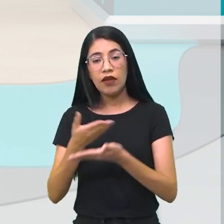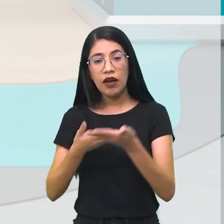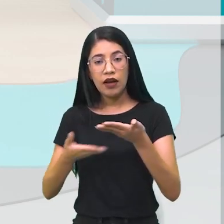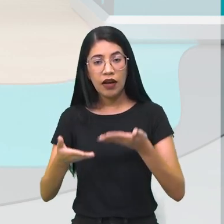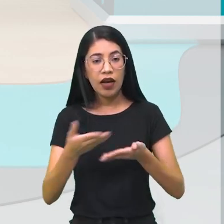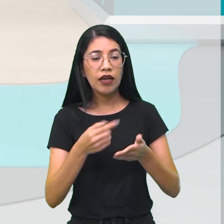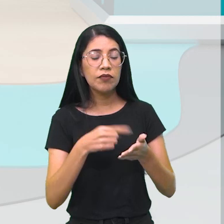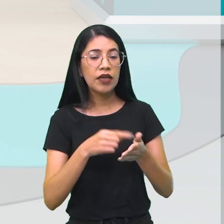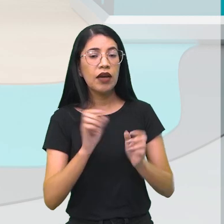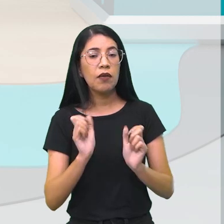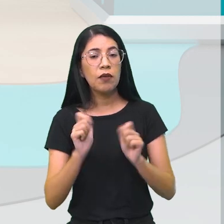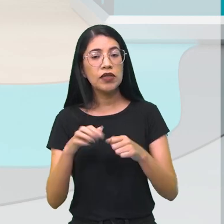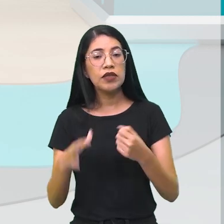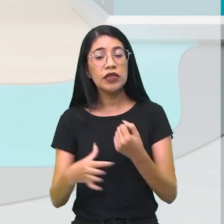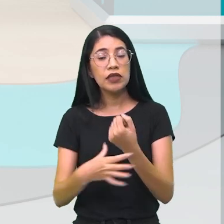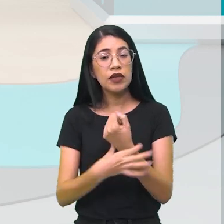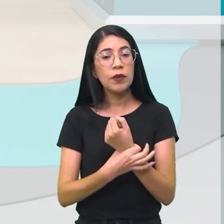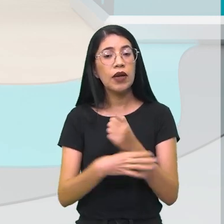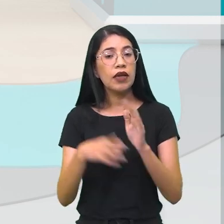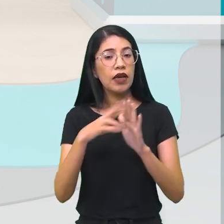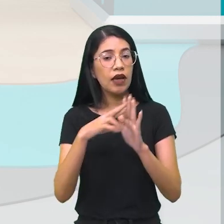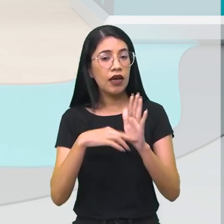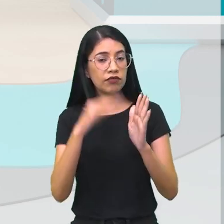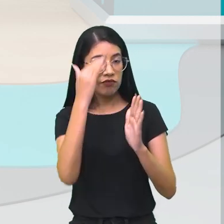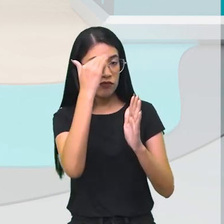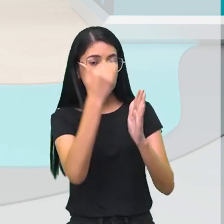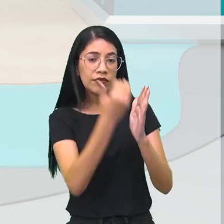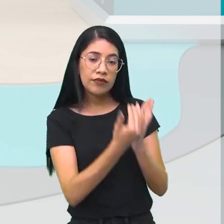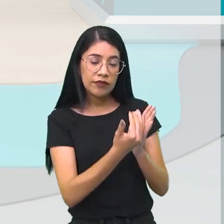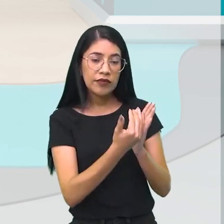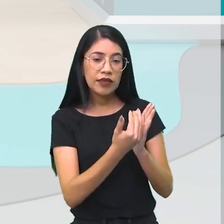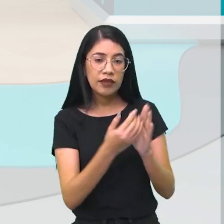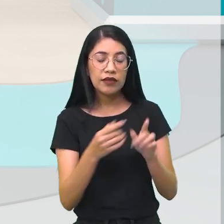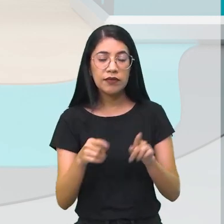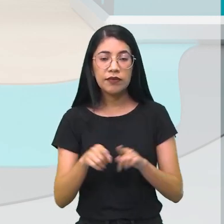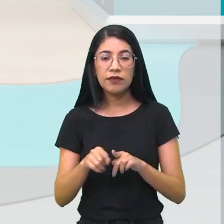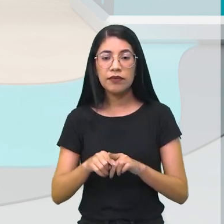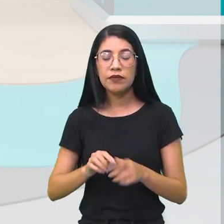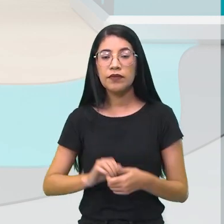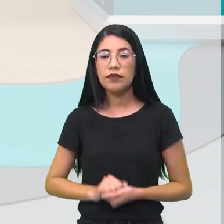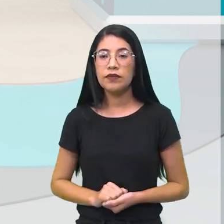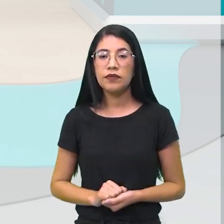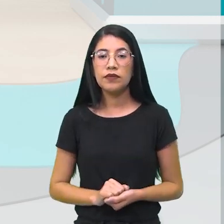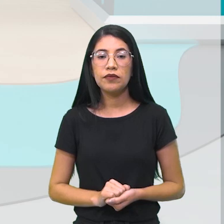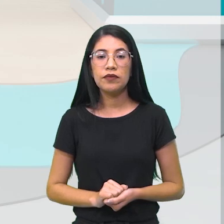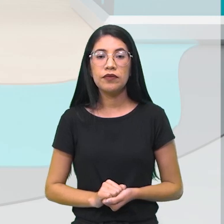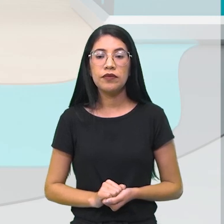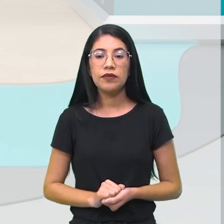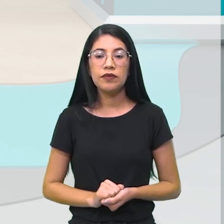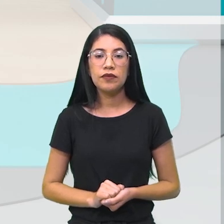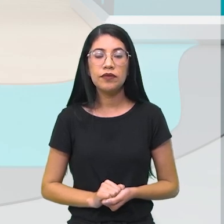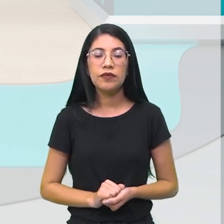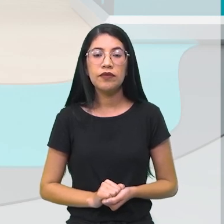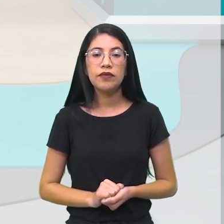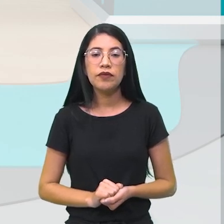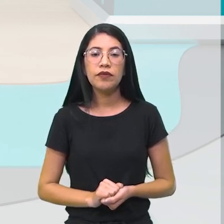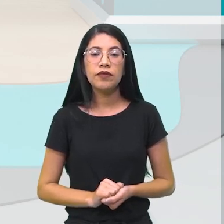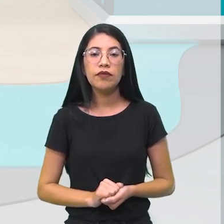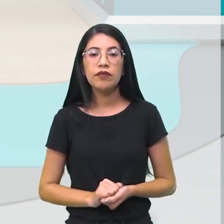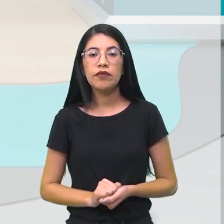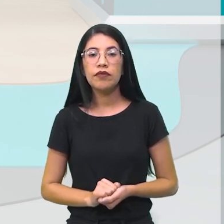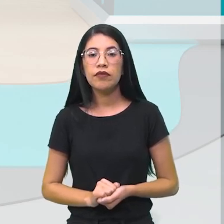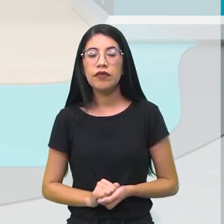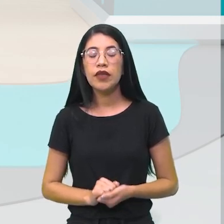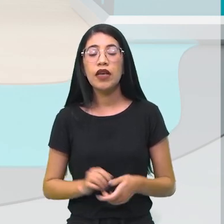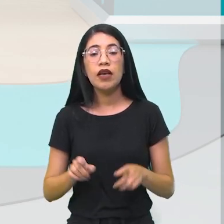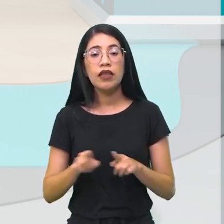com que essas regras sejam, né, aconteçam, né, que não haja aí, então, um descumprimento dessas regras, tá bom?